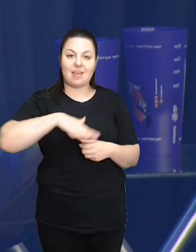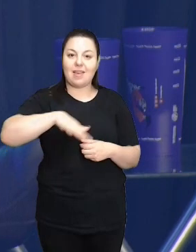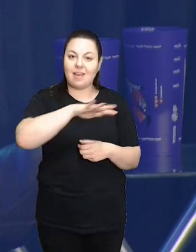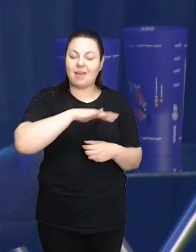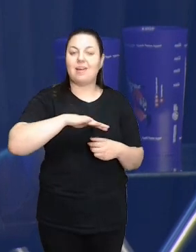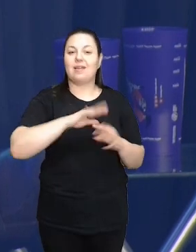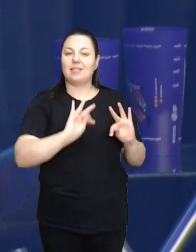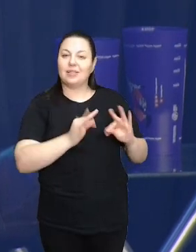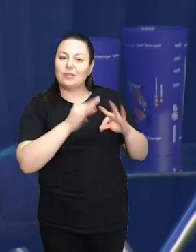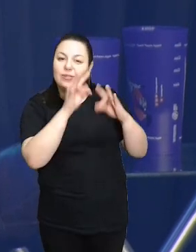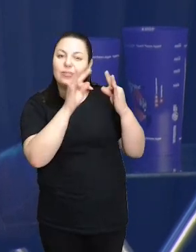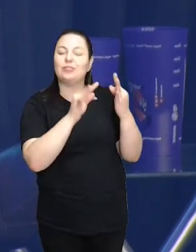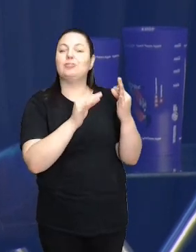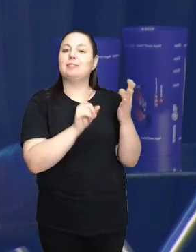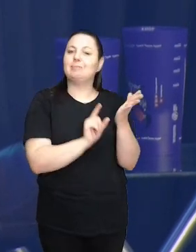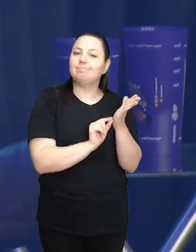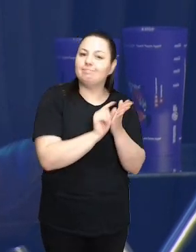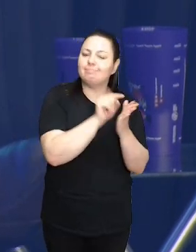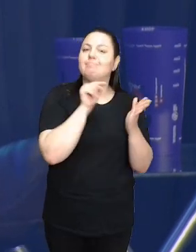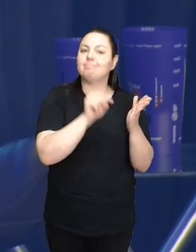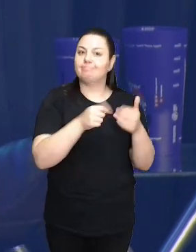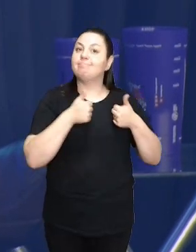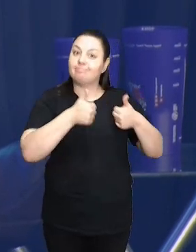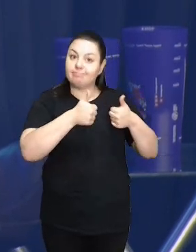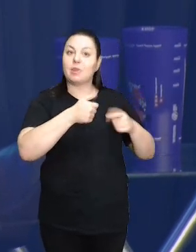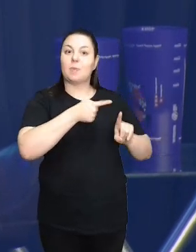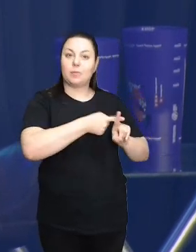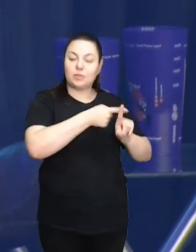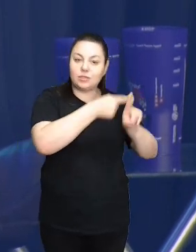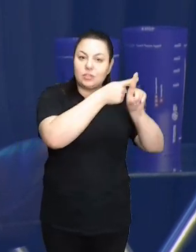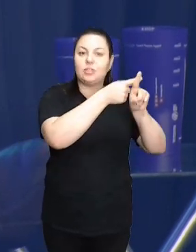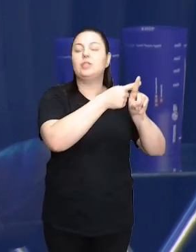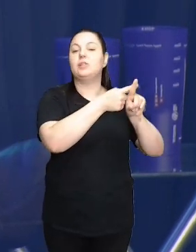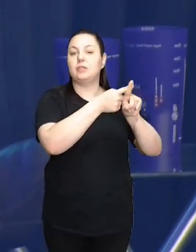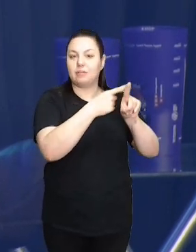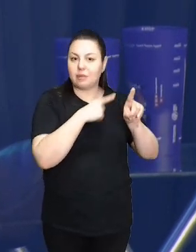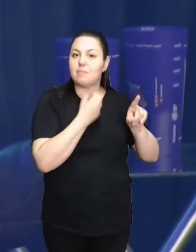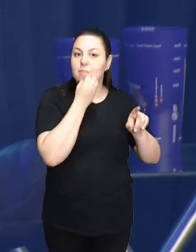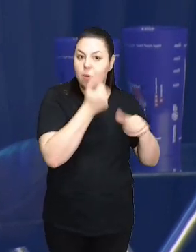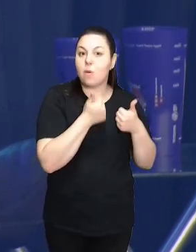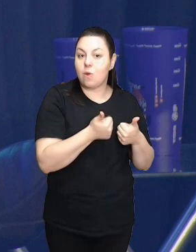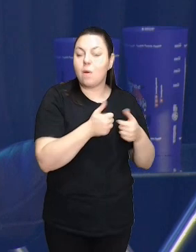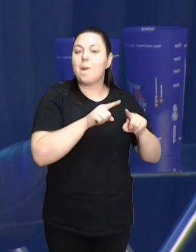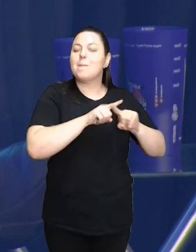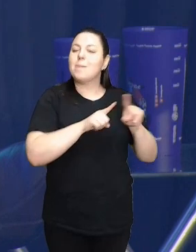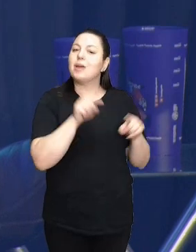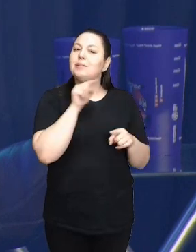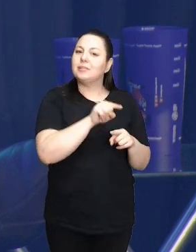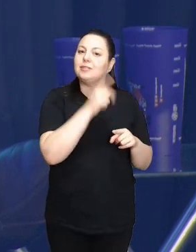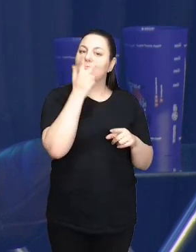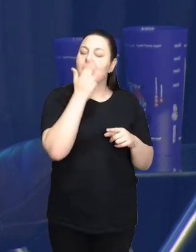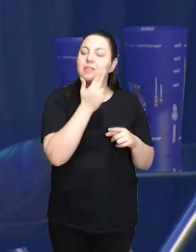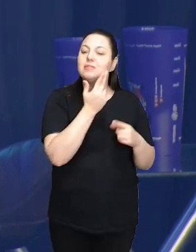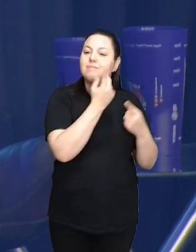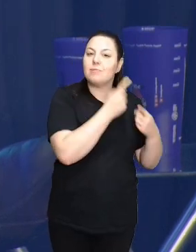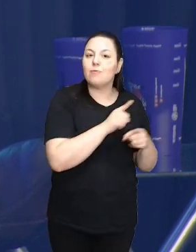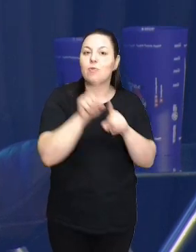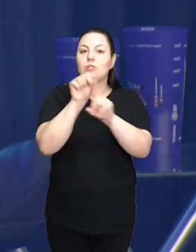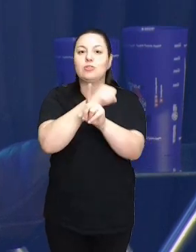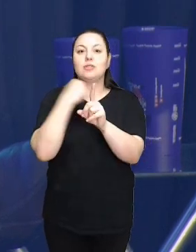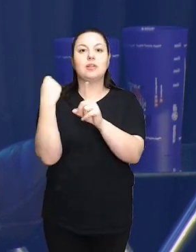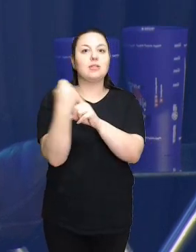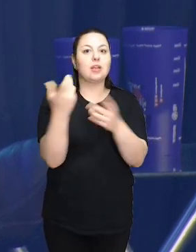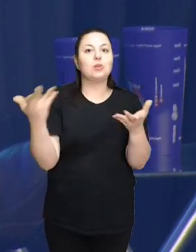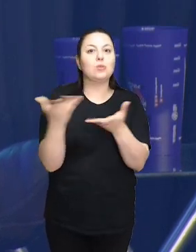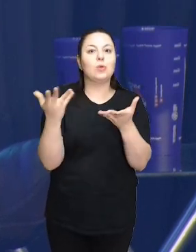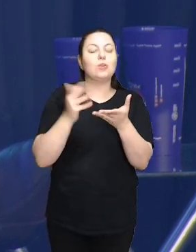positivo, ele frutifica muito, mas ele acabou gerando, numa sociedade de consumo, essa lógica do cada um por